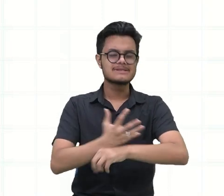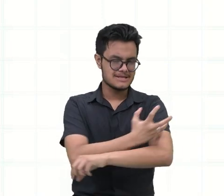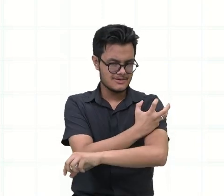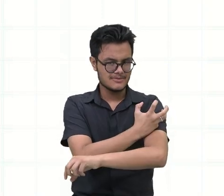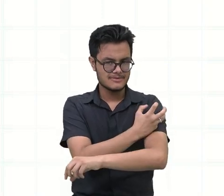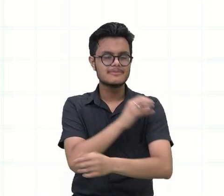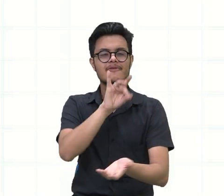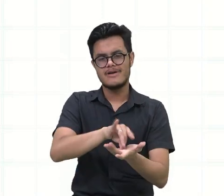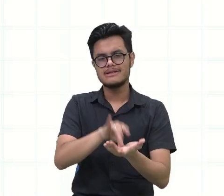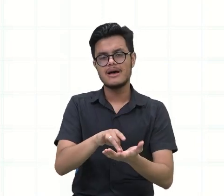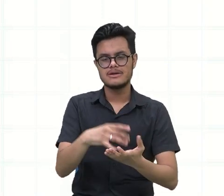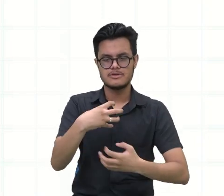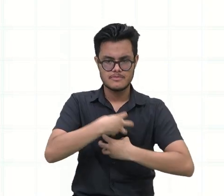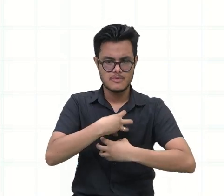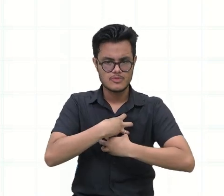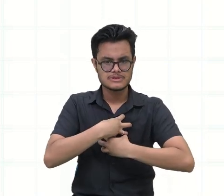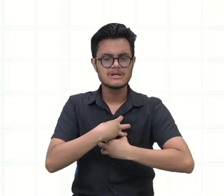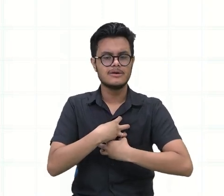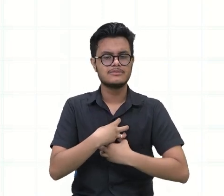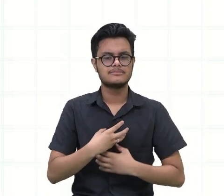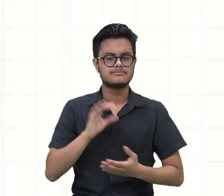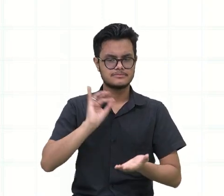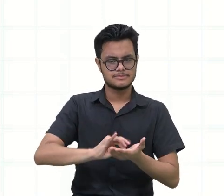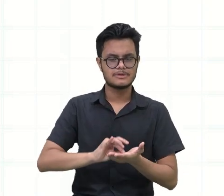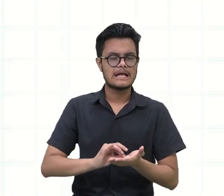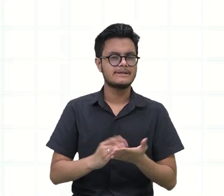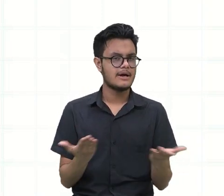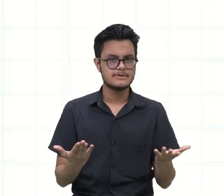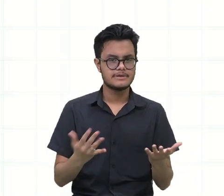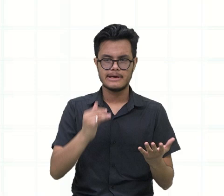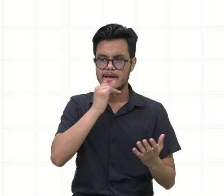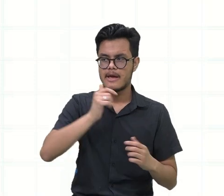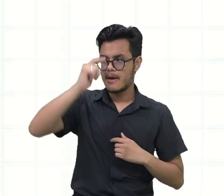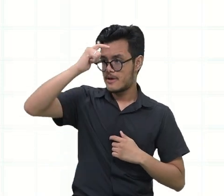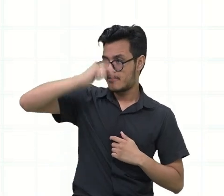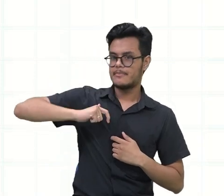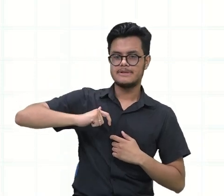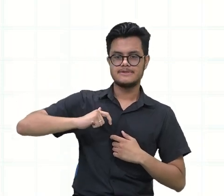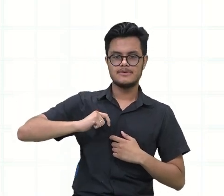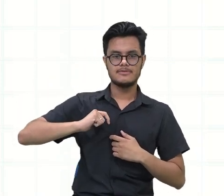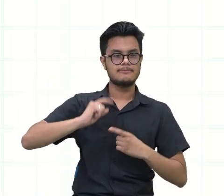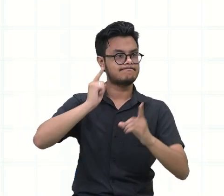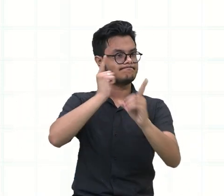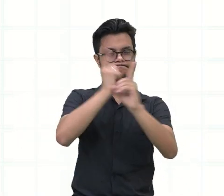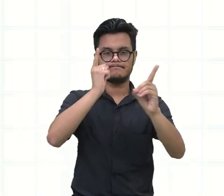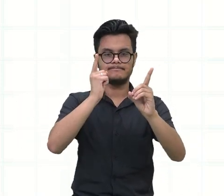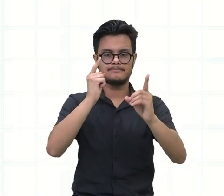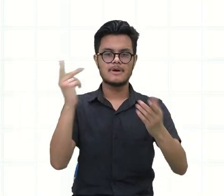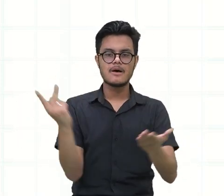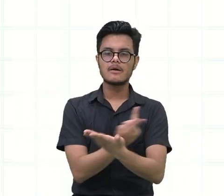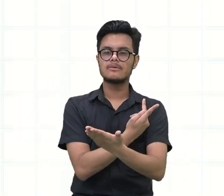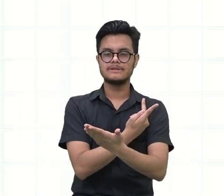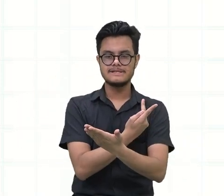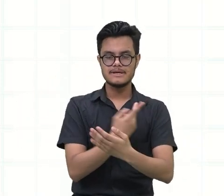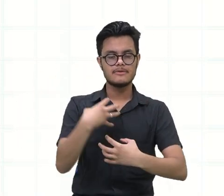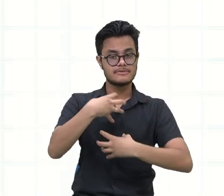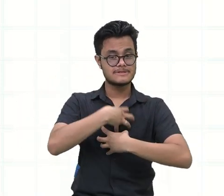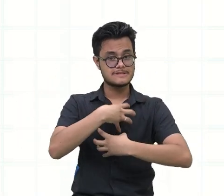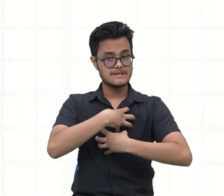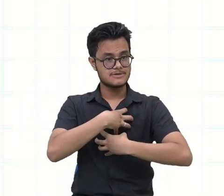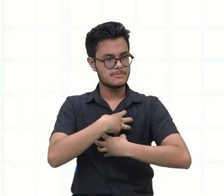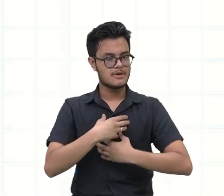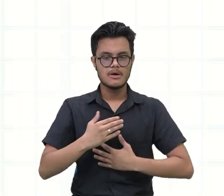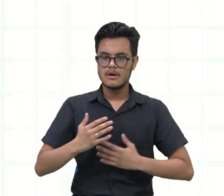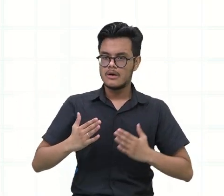reação emocional de alguém no momento de se deparar com determinada situação de